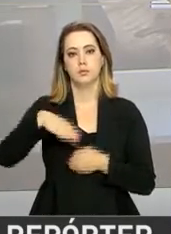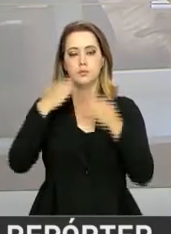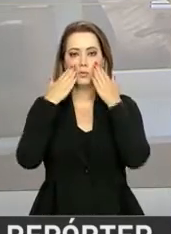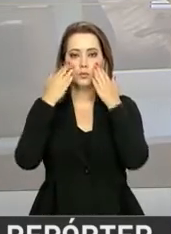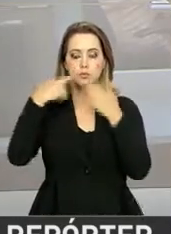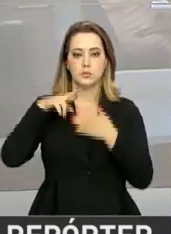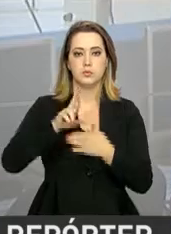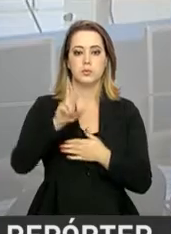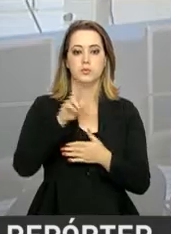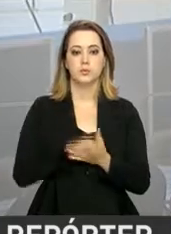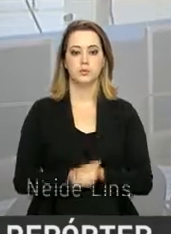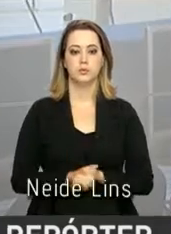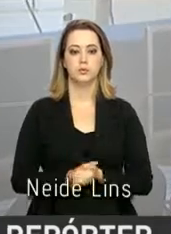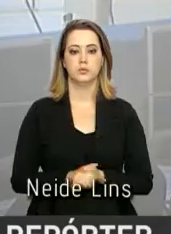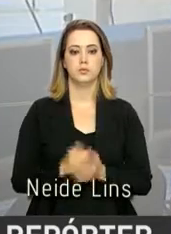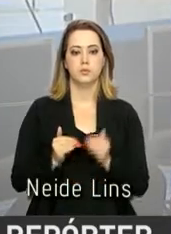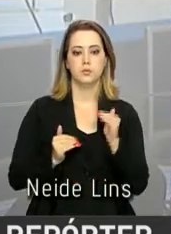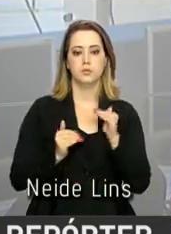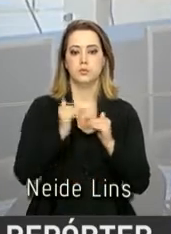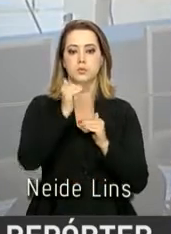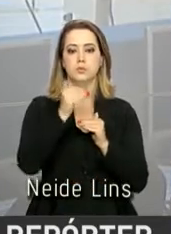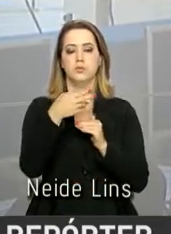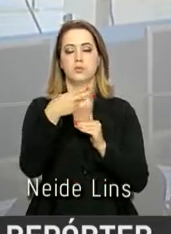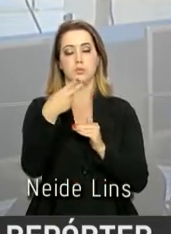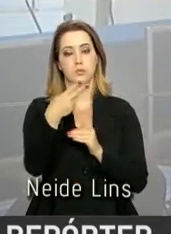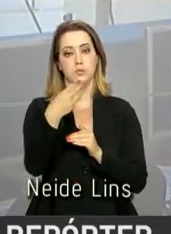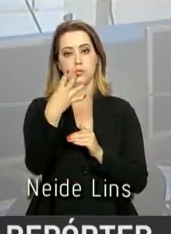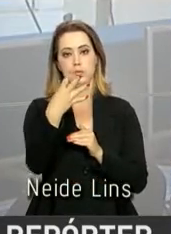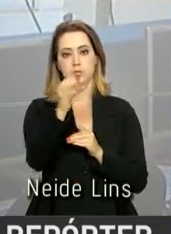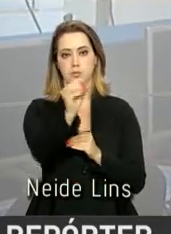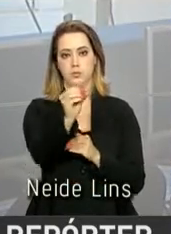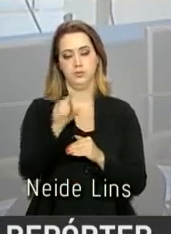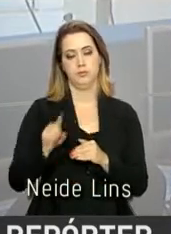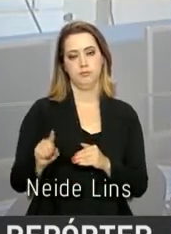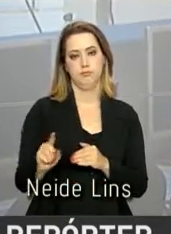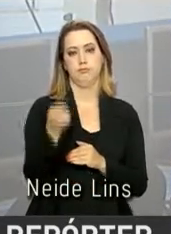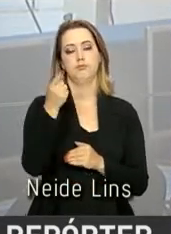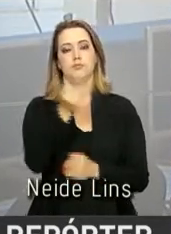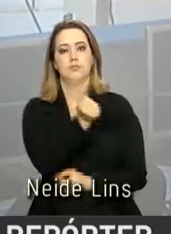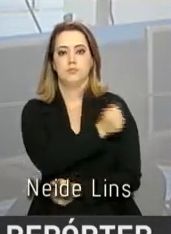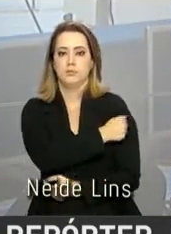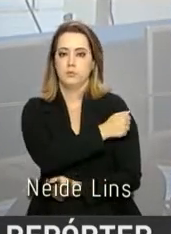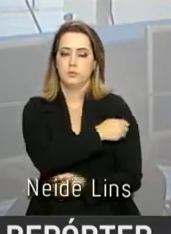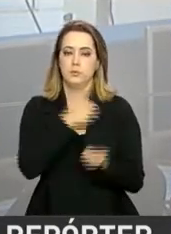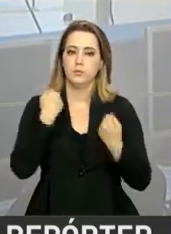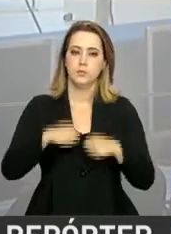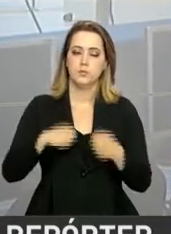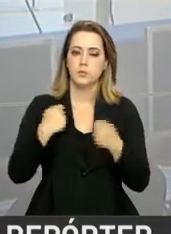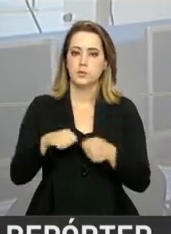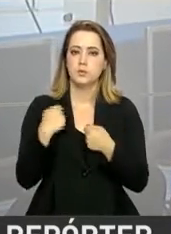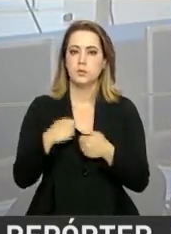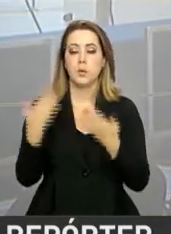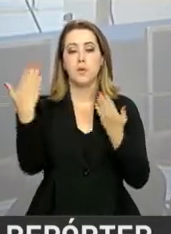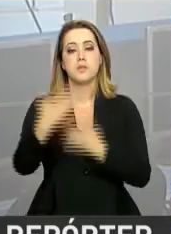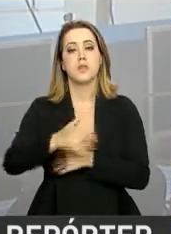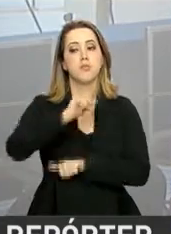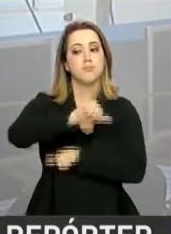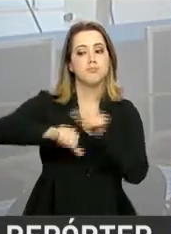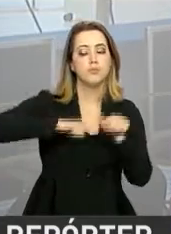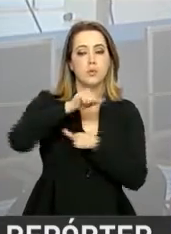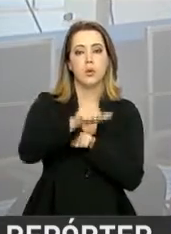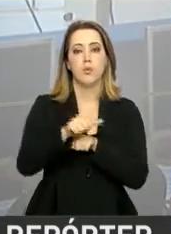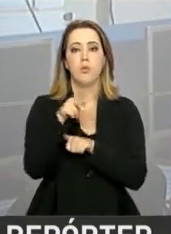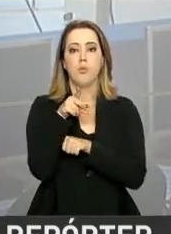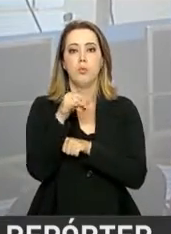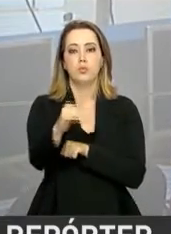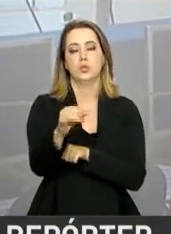nbr subiu para 240 mil o número de estudantes que terão de fazer o enem em dezembro o motivo é a ocupação